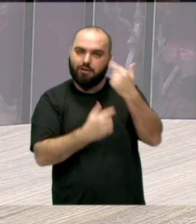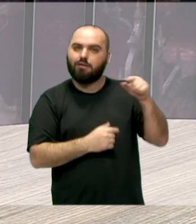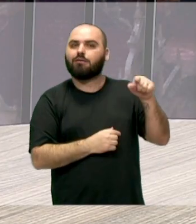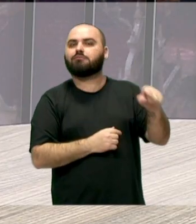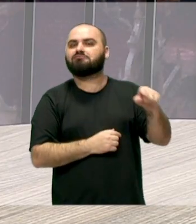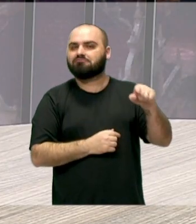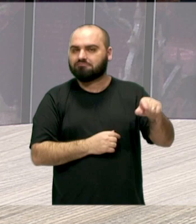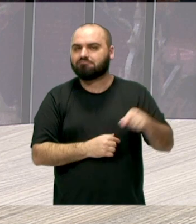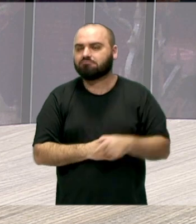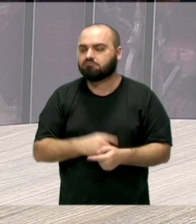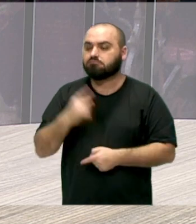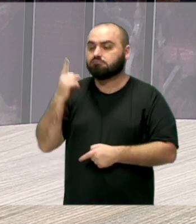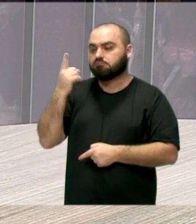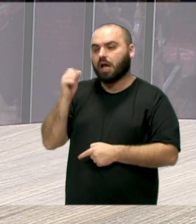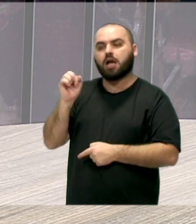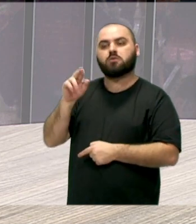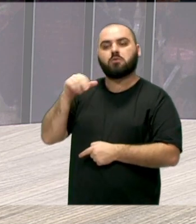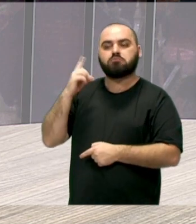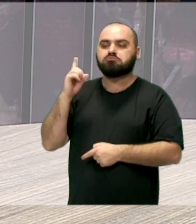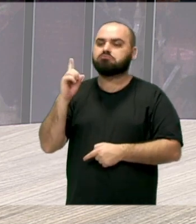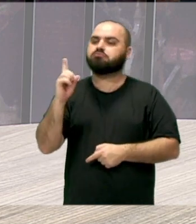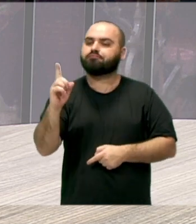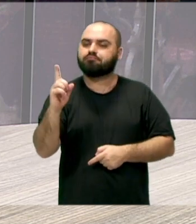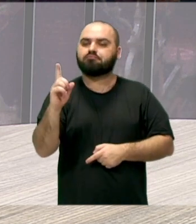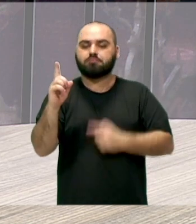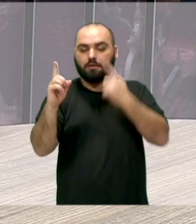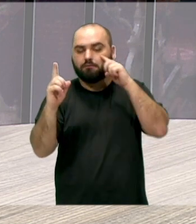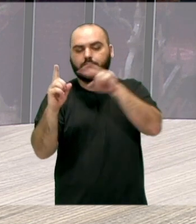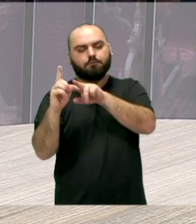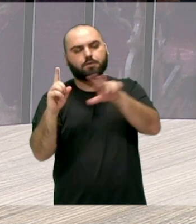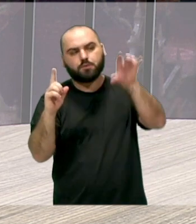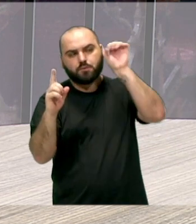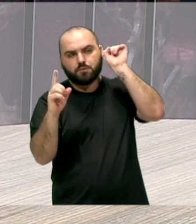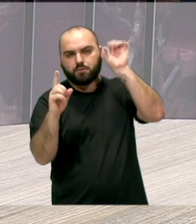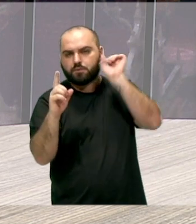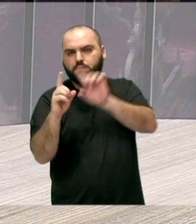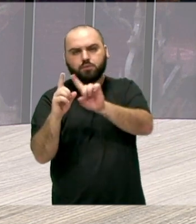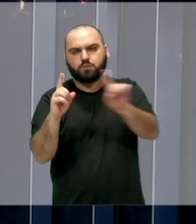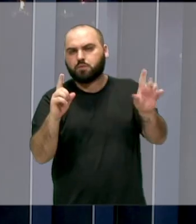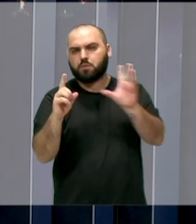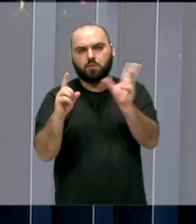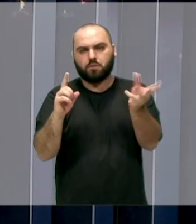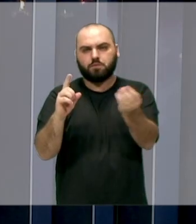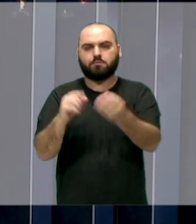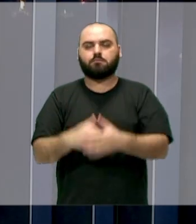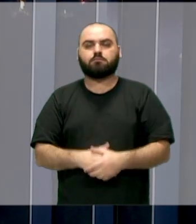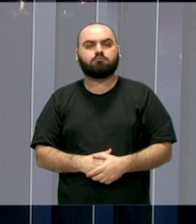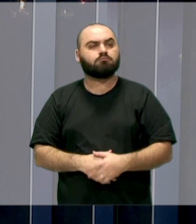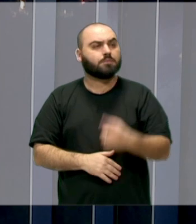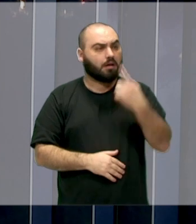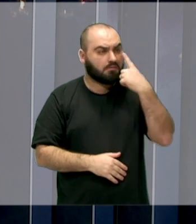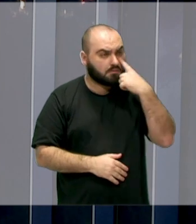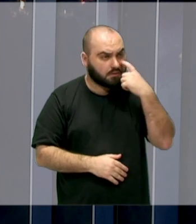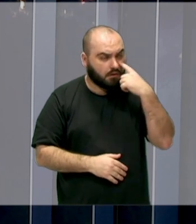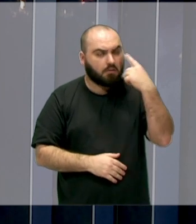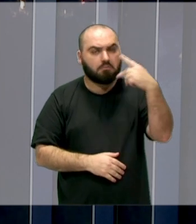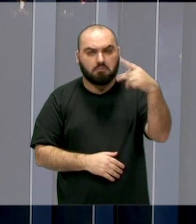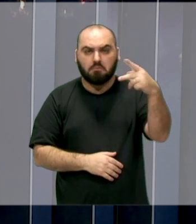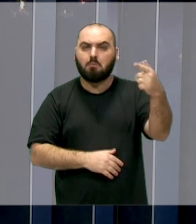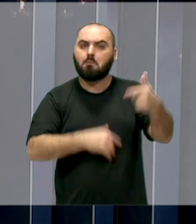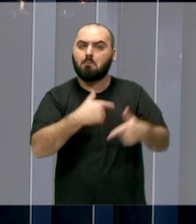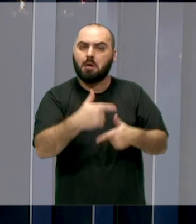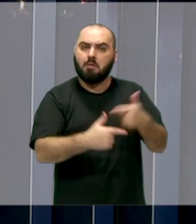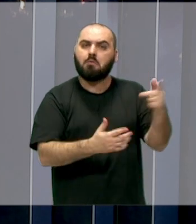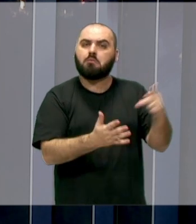vezes que ele tocava, né? Então, tudo isso foi mencionado aqui. Interessante o teu trabalho, Natália,